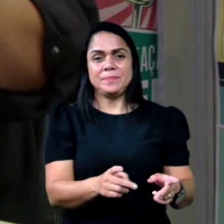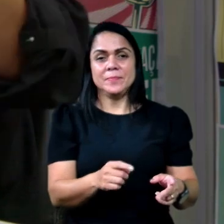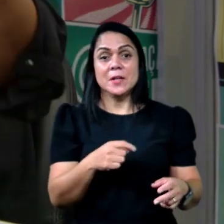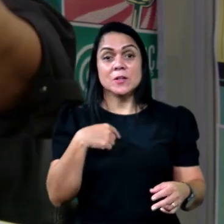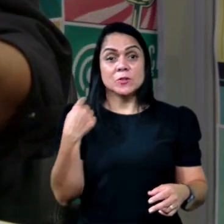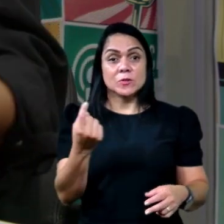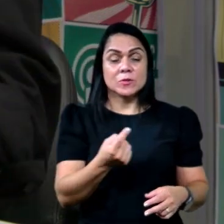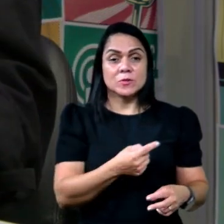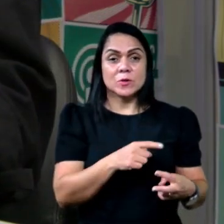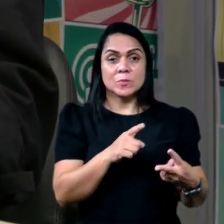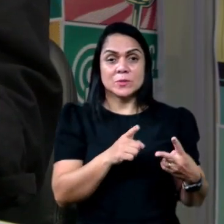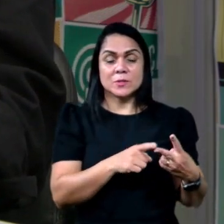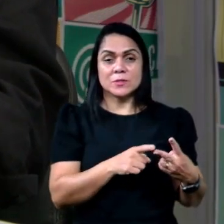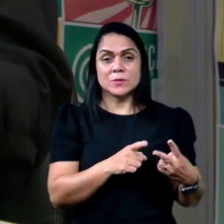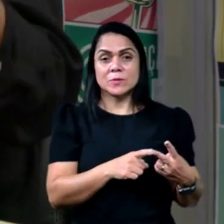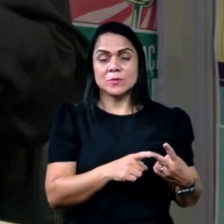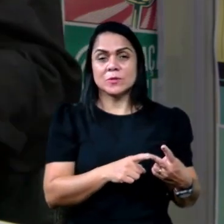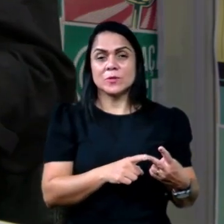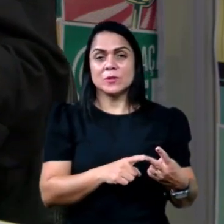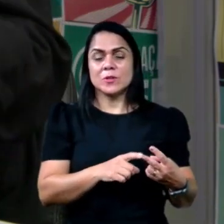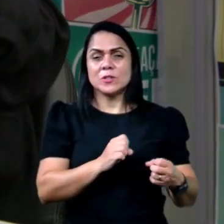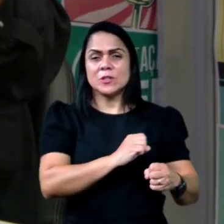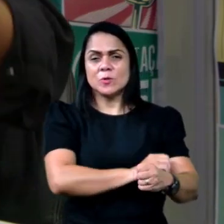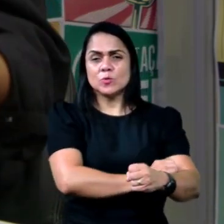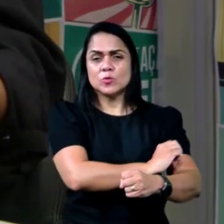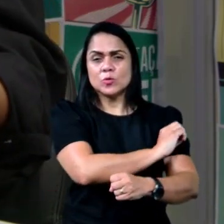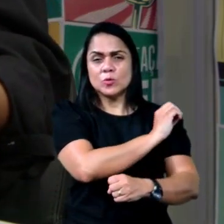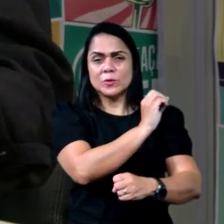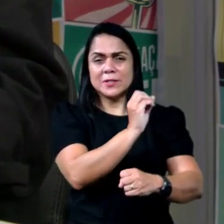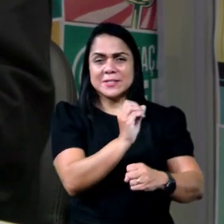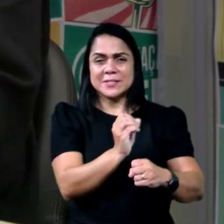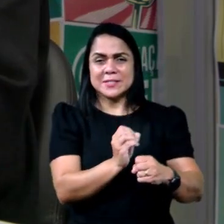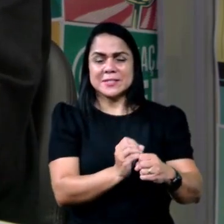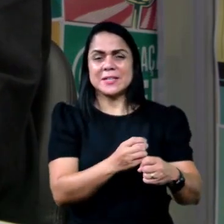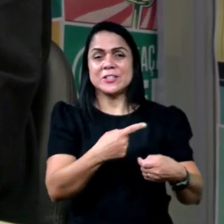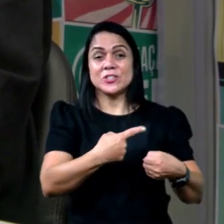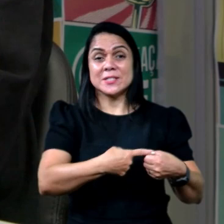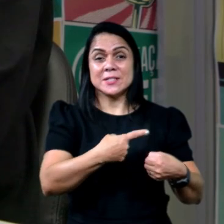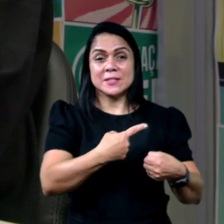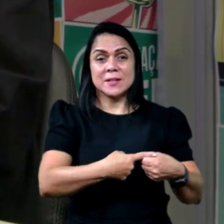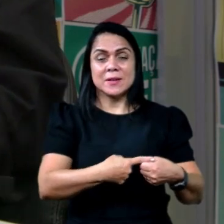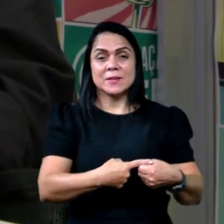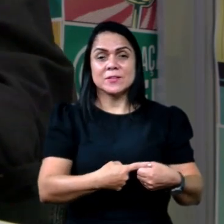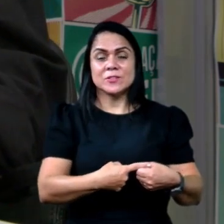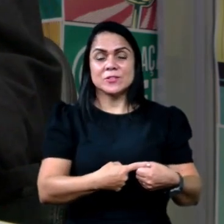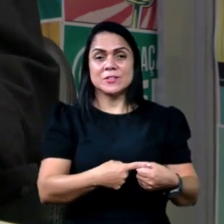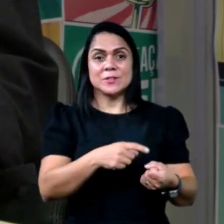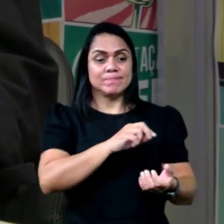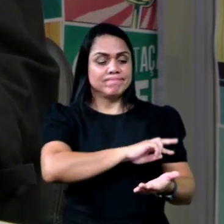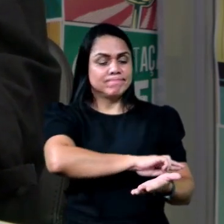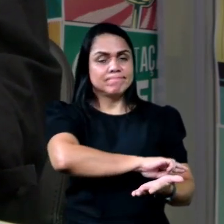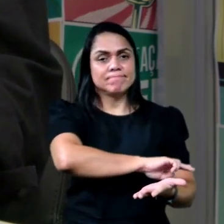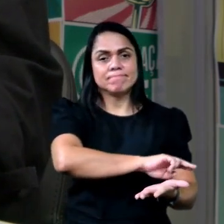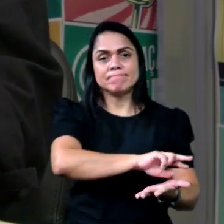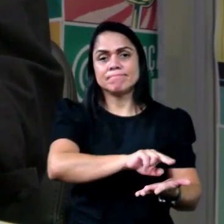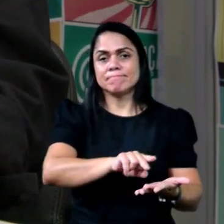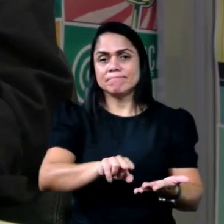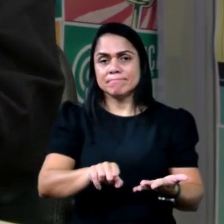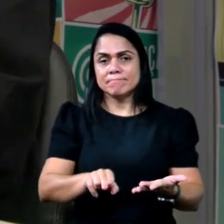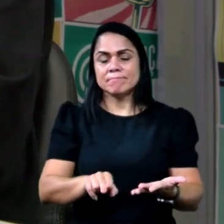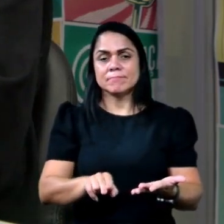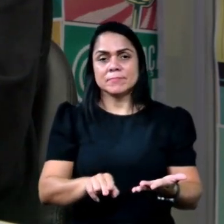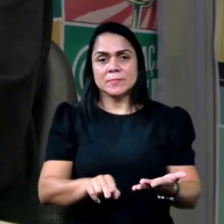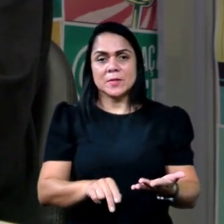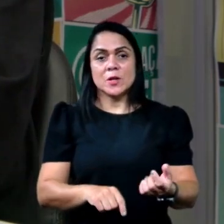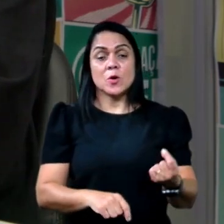do mundo, que é o Sol Nascente. Já fomos a primeira, agora voltamos a ser segunda. São universos muito distintos.